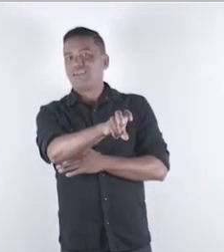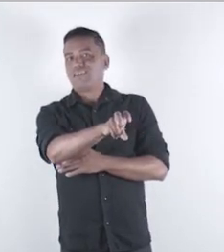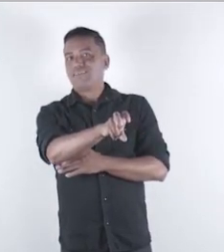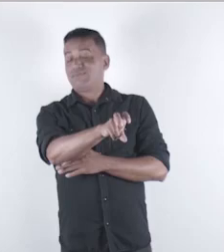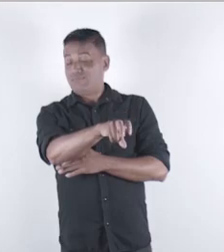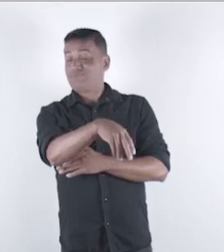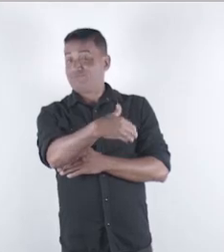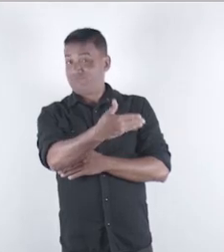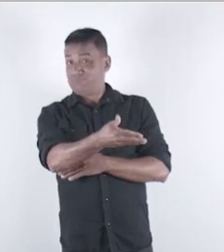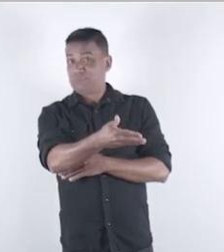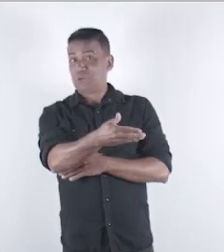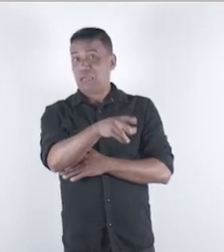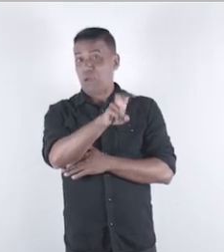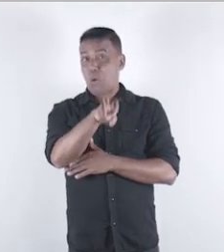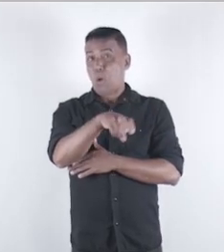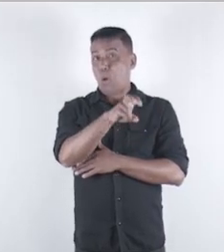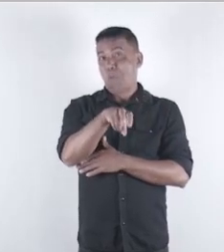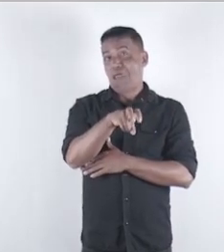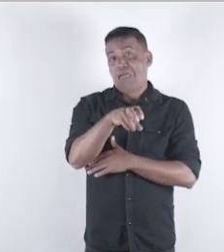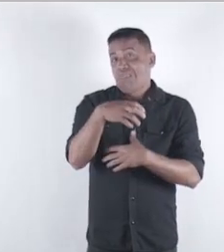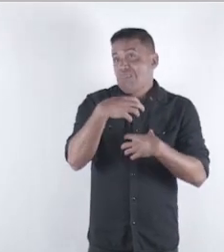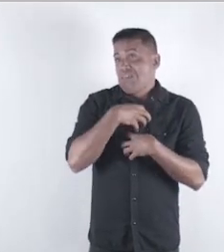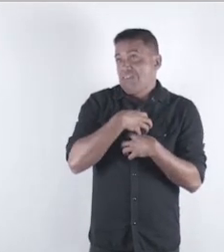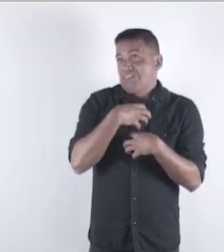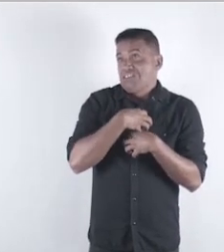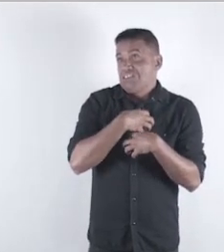para se sentir